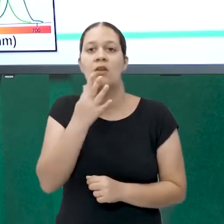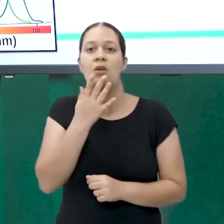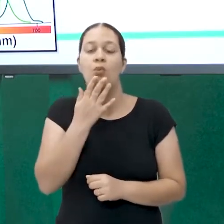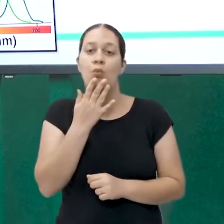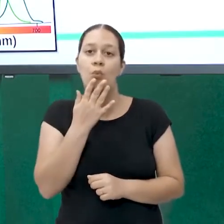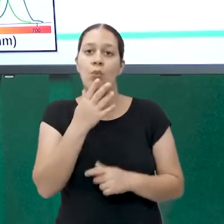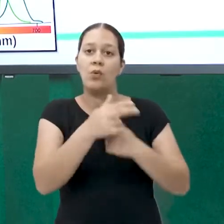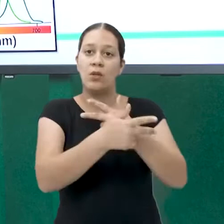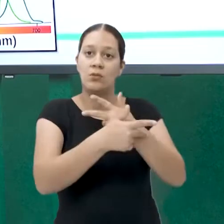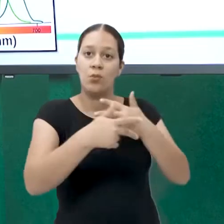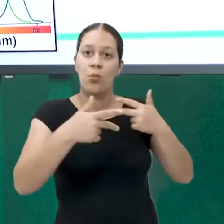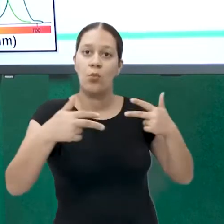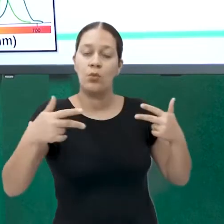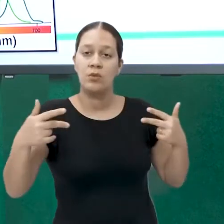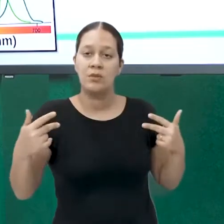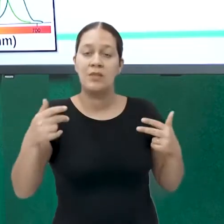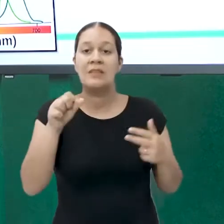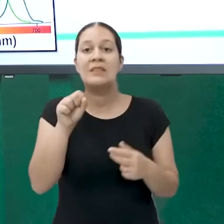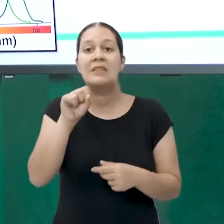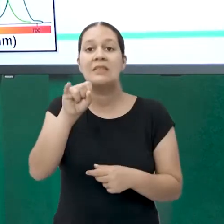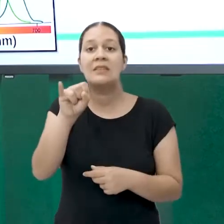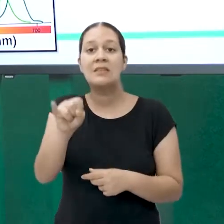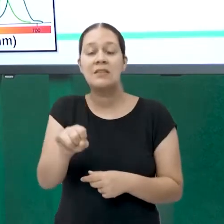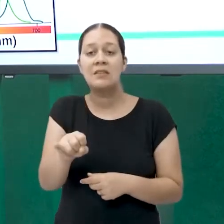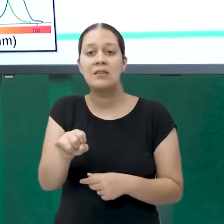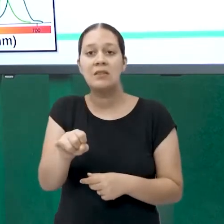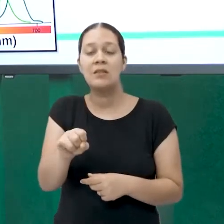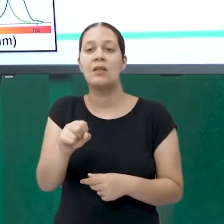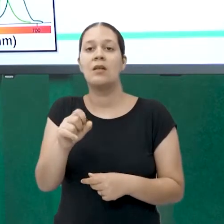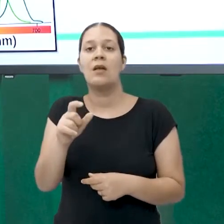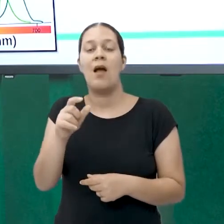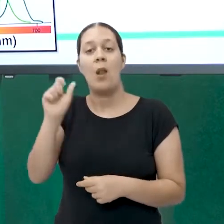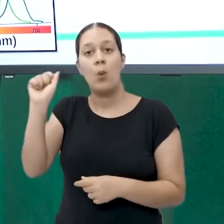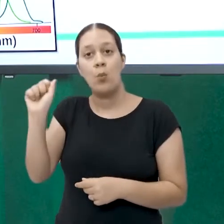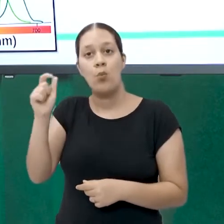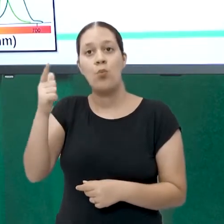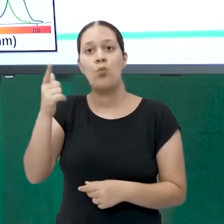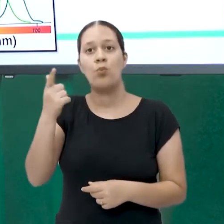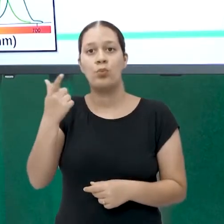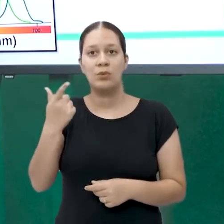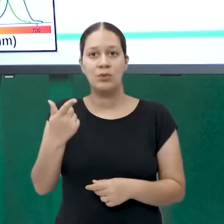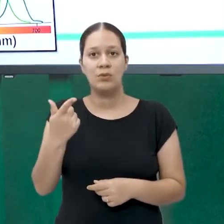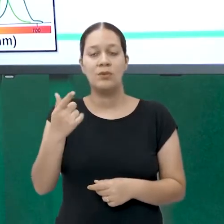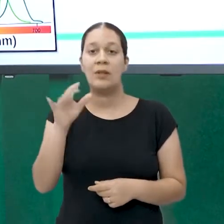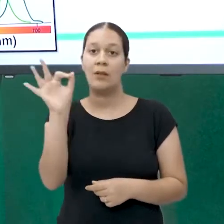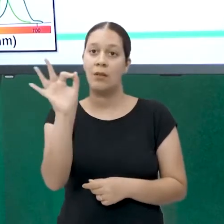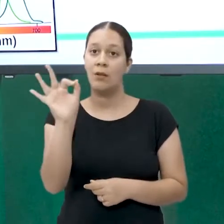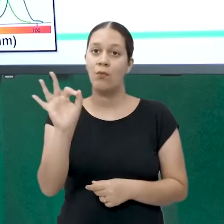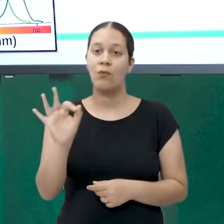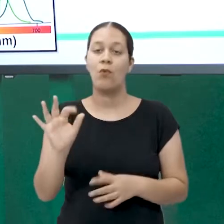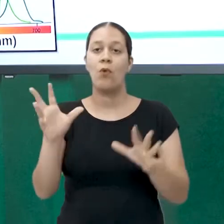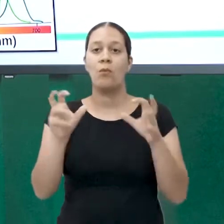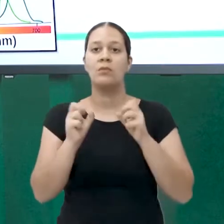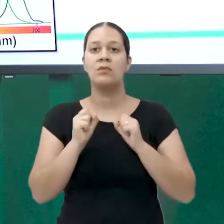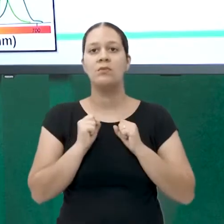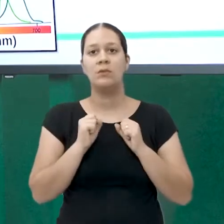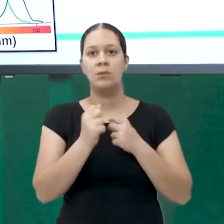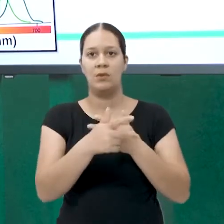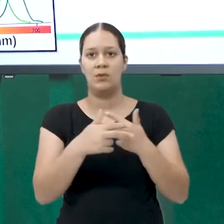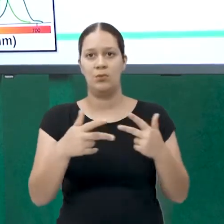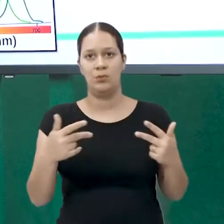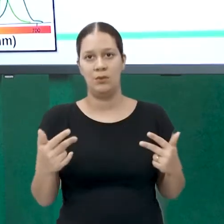Você só vai enxergar a cor de um objeto se aquele feixe de luz não